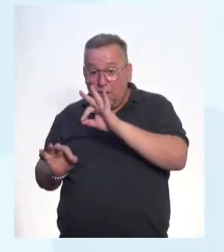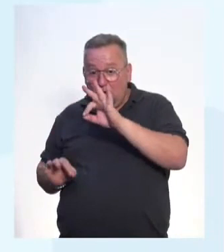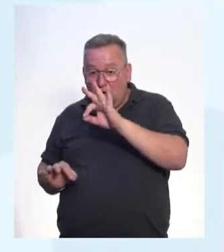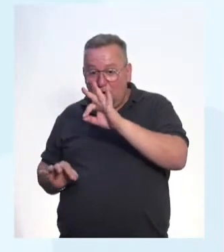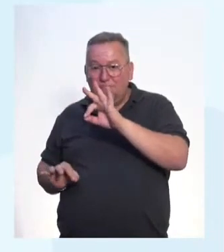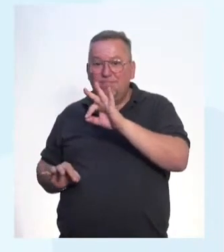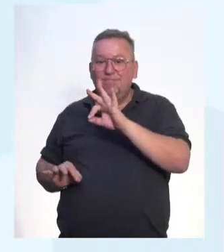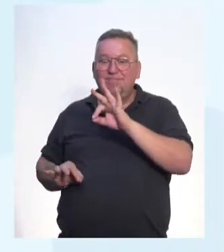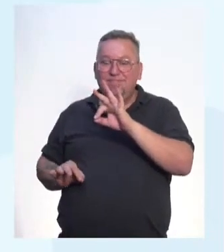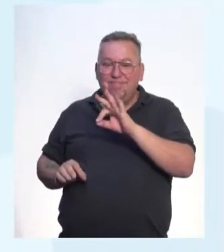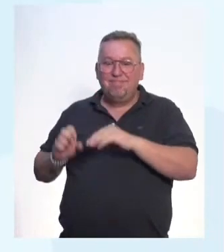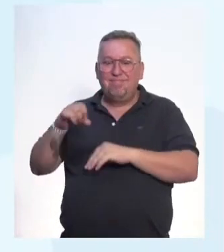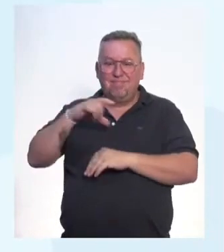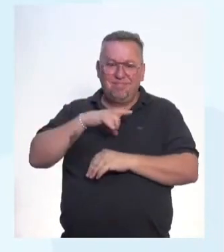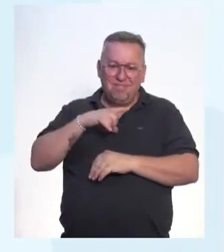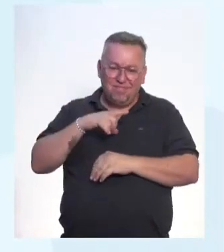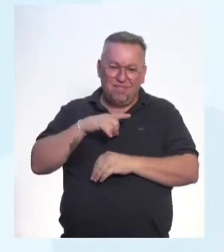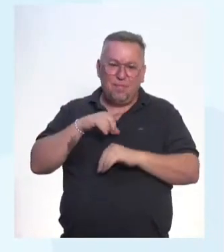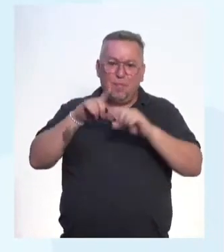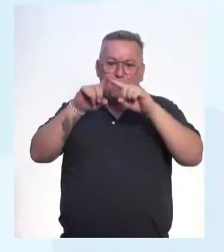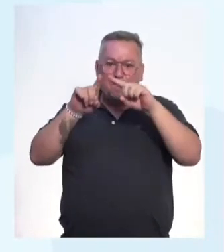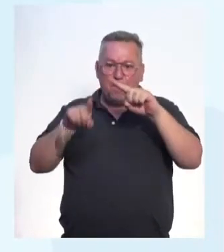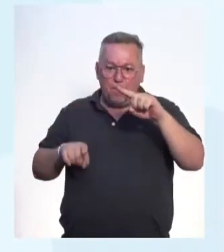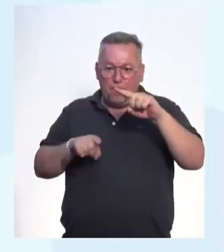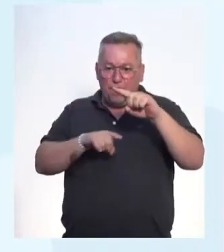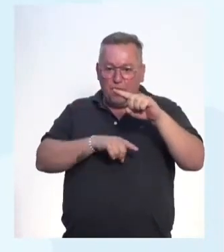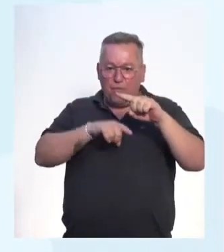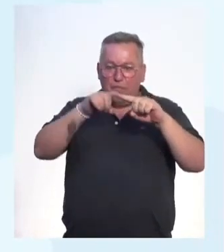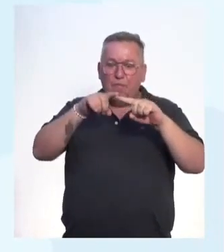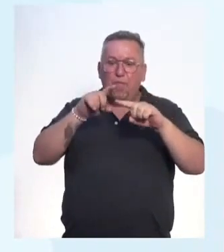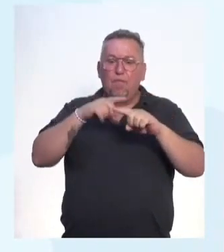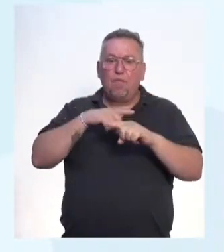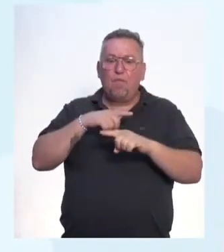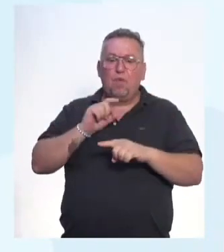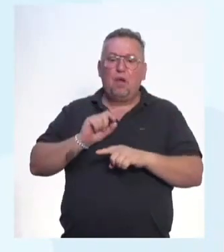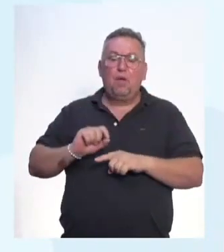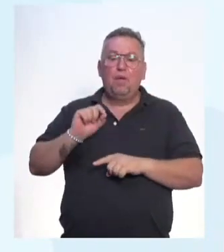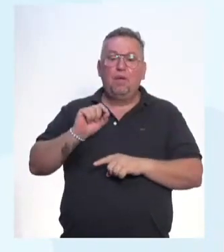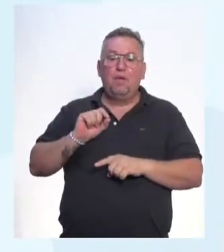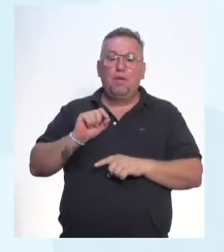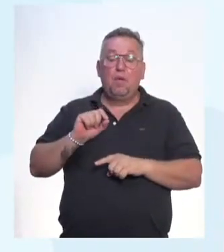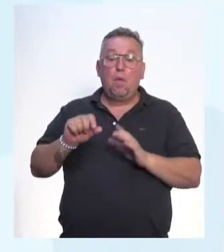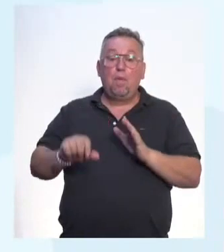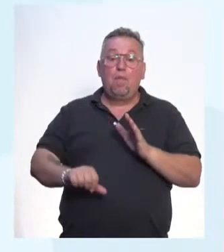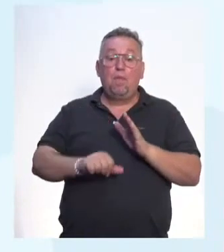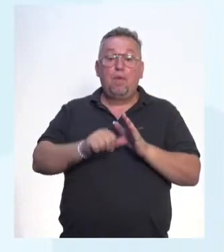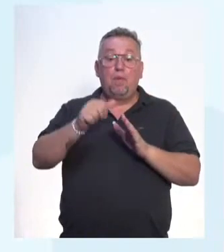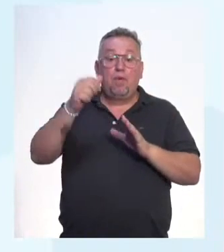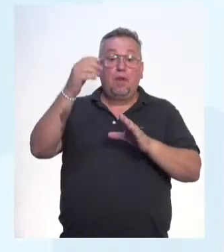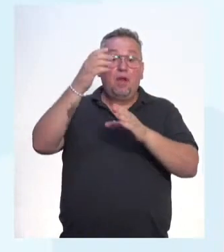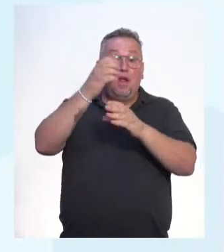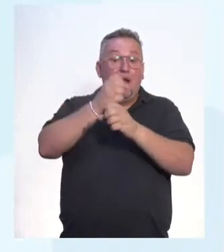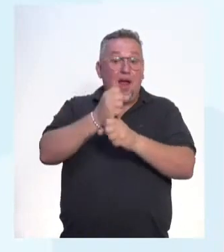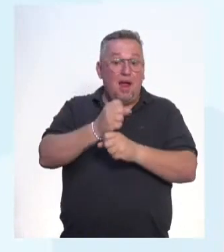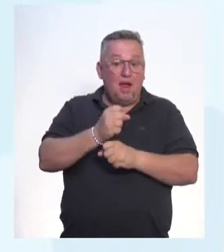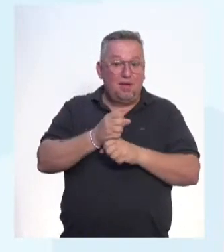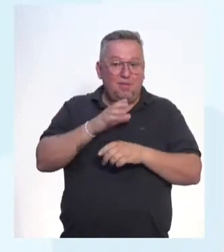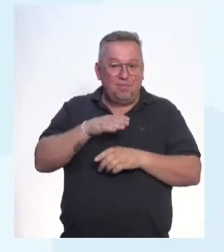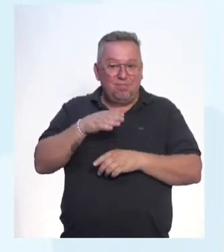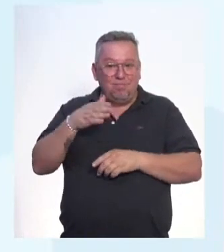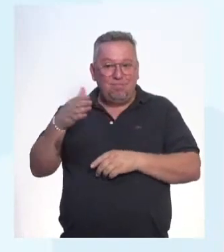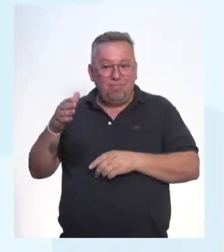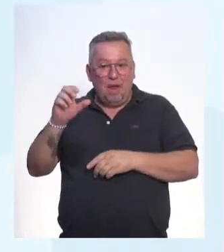Bom, se você tem um triângulo retângulo, então, primeiro, calcule o